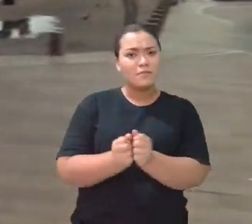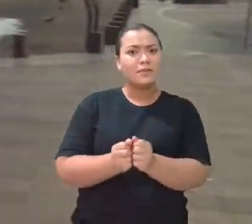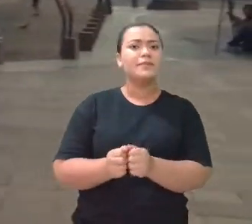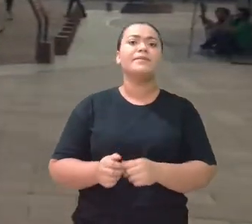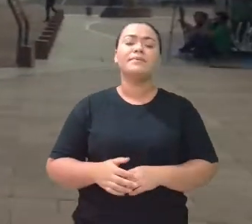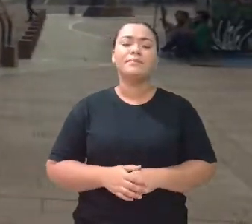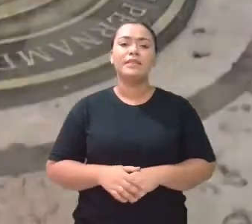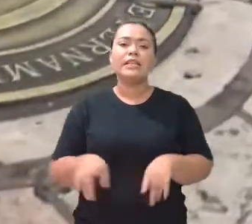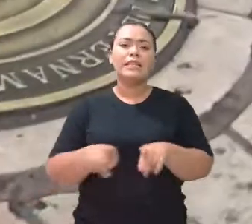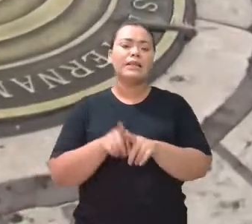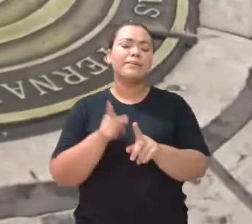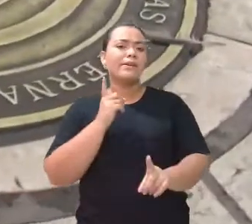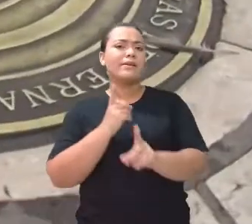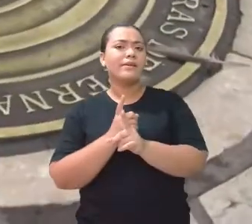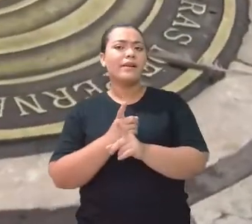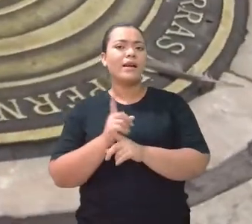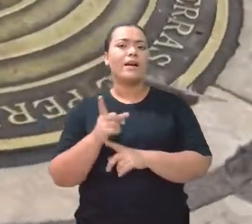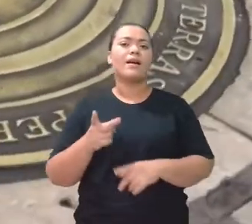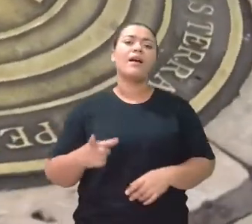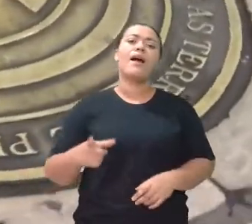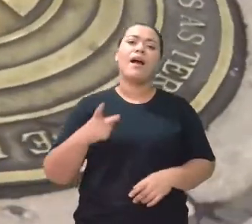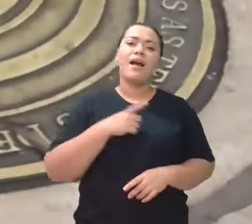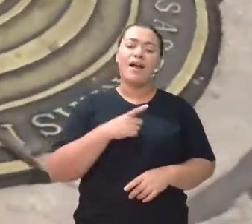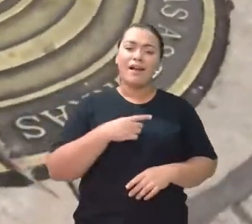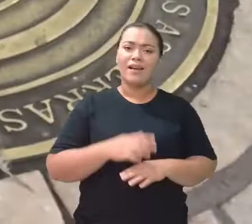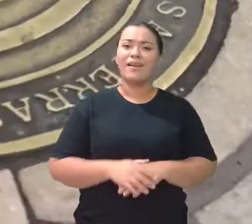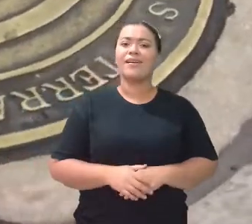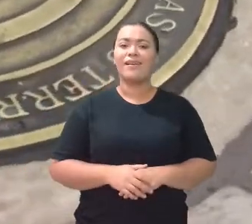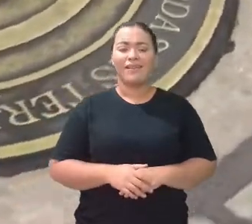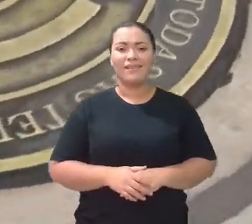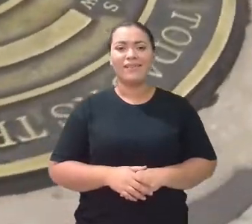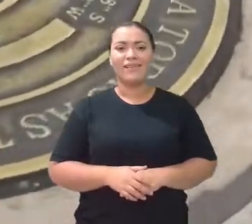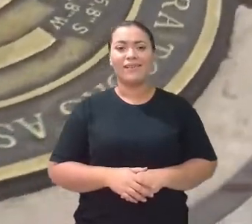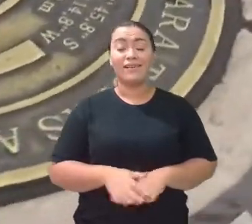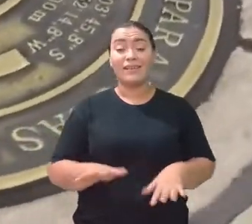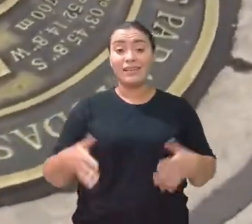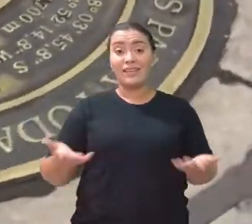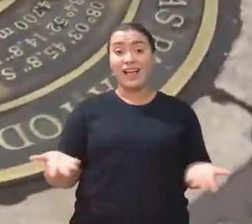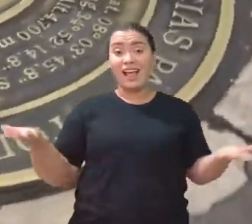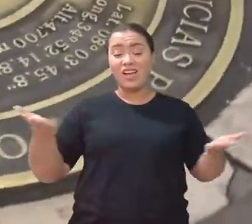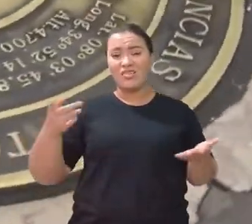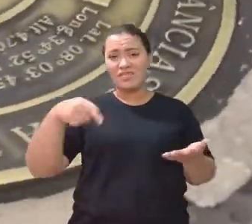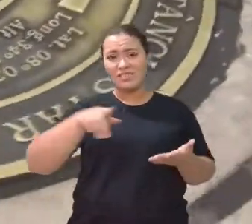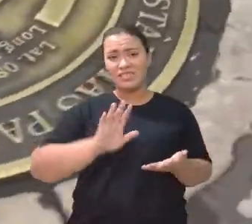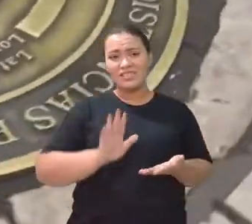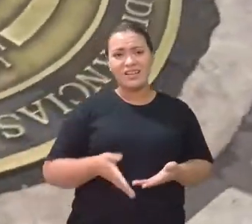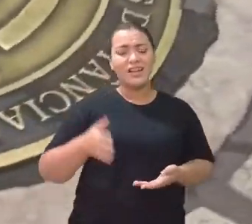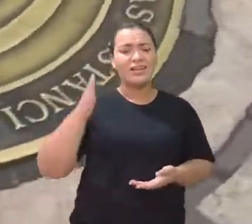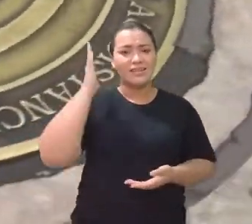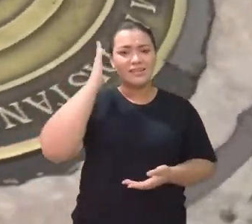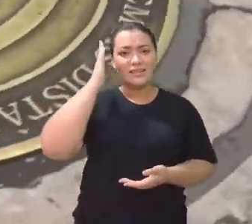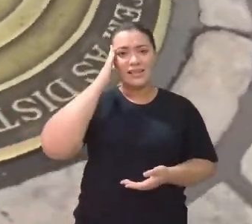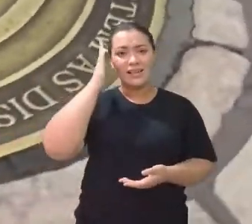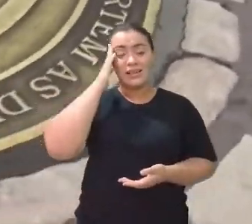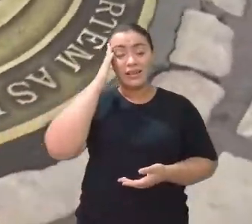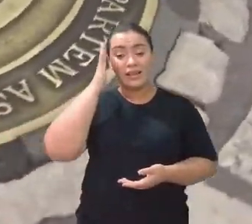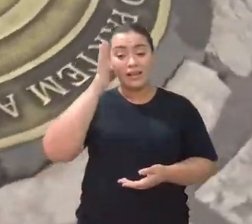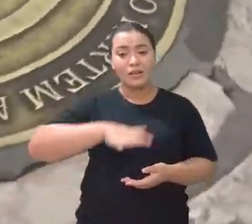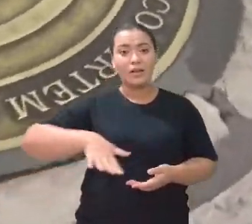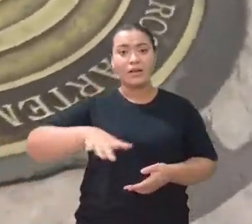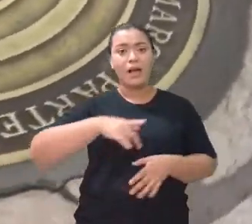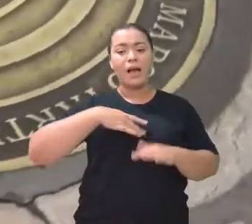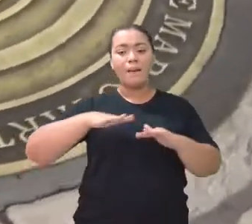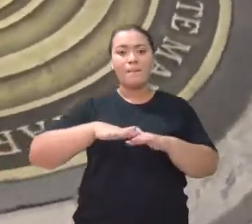família, aquele encontro lá de casais, né? Então você agora já sabe que estamos numa área plana, no